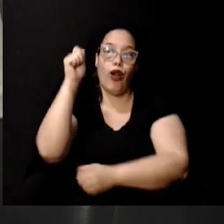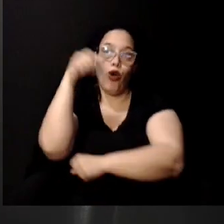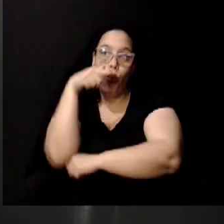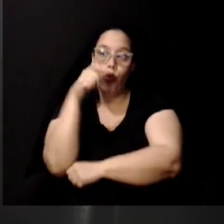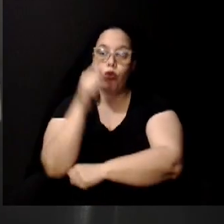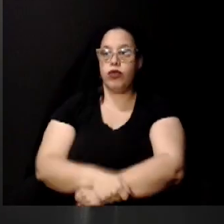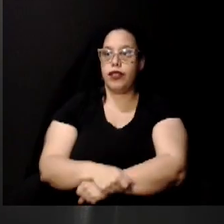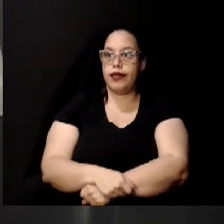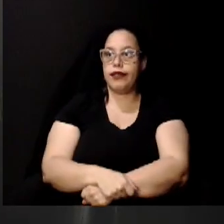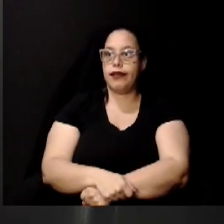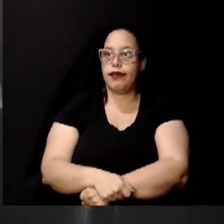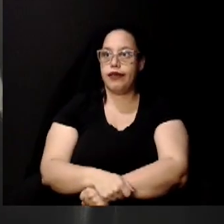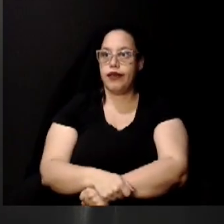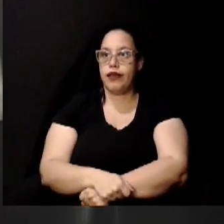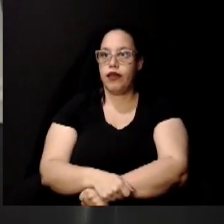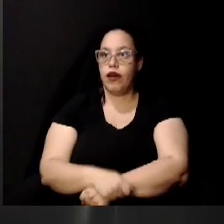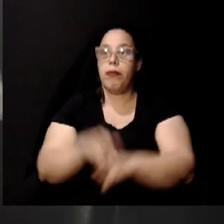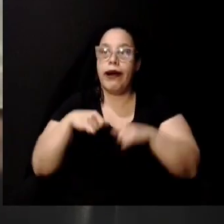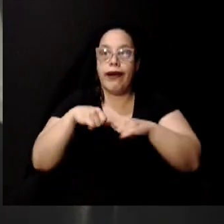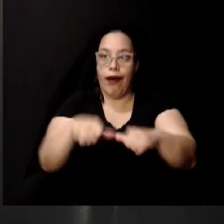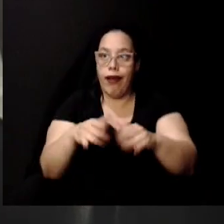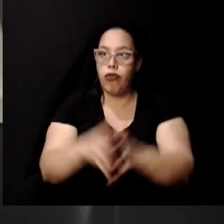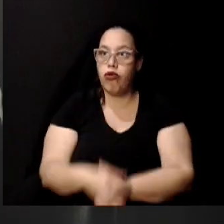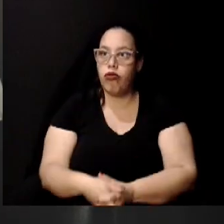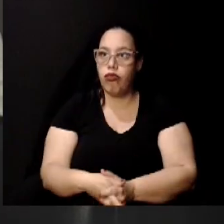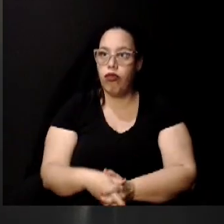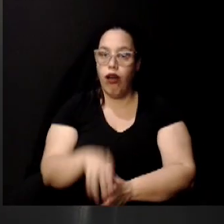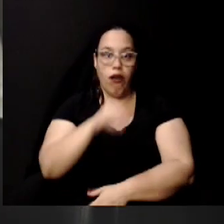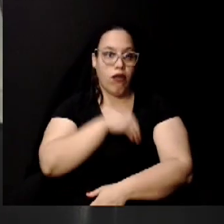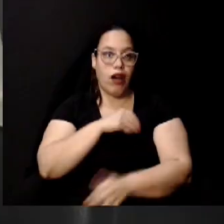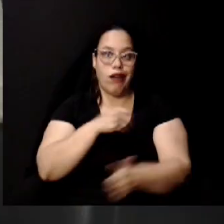o trabalho, o salário não acompanha